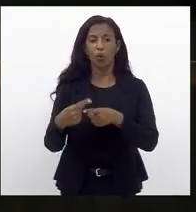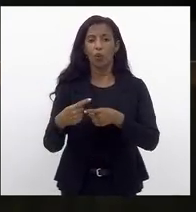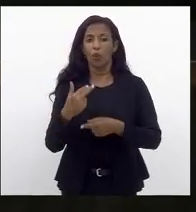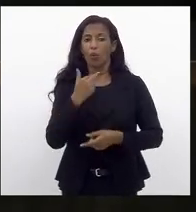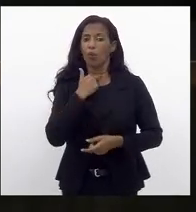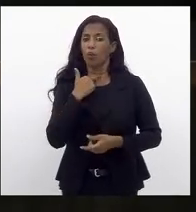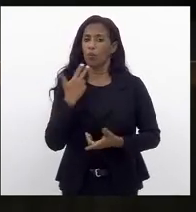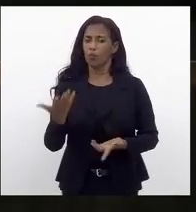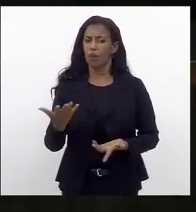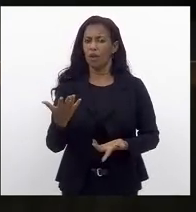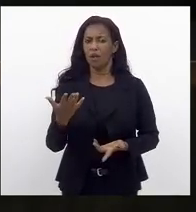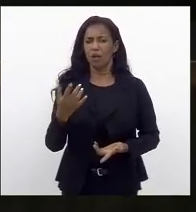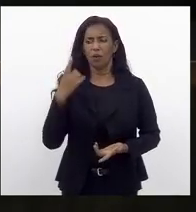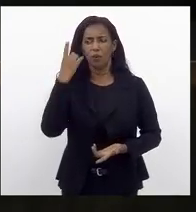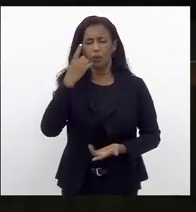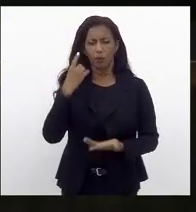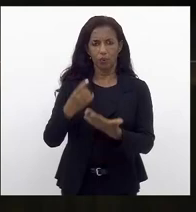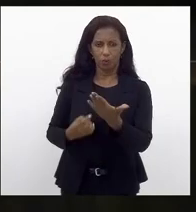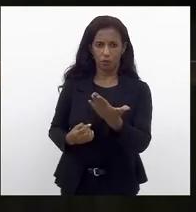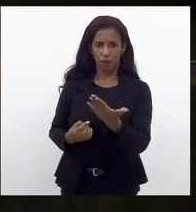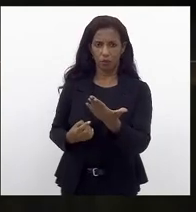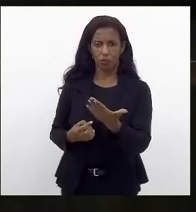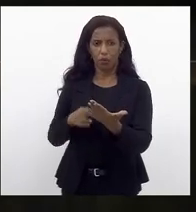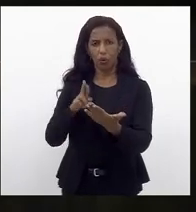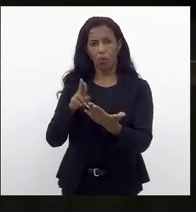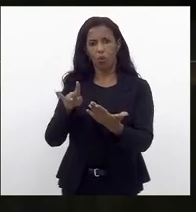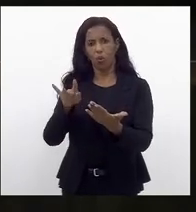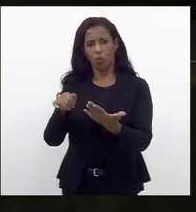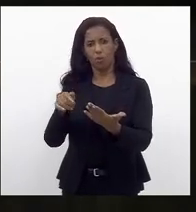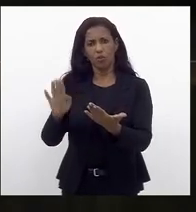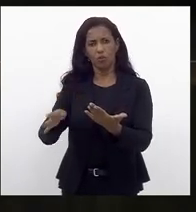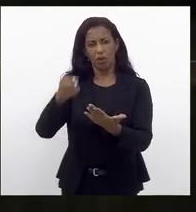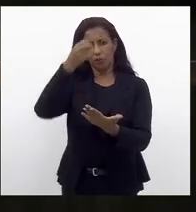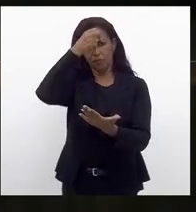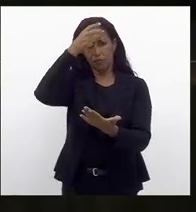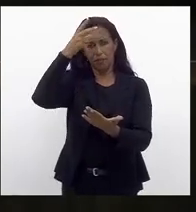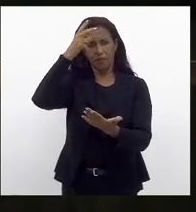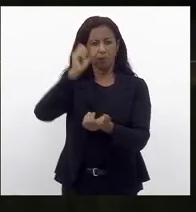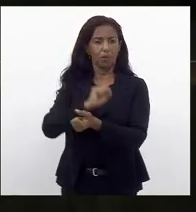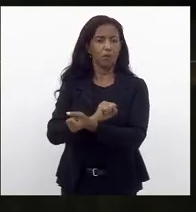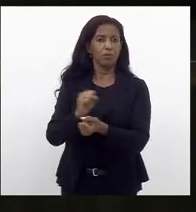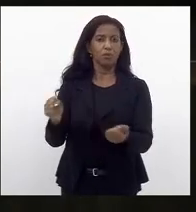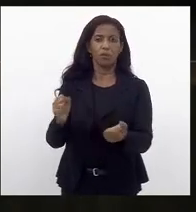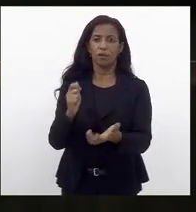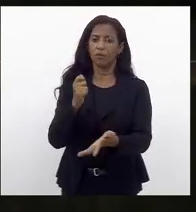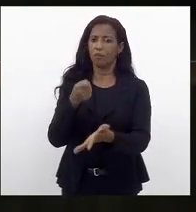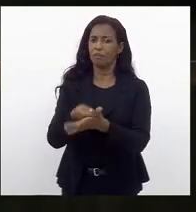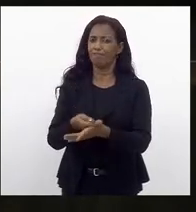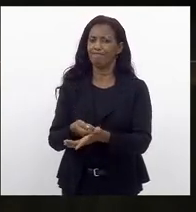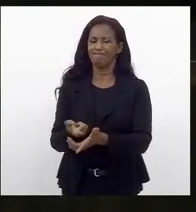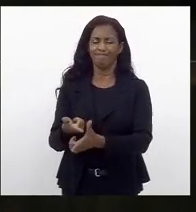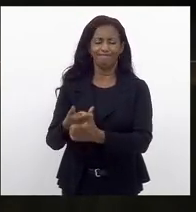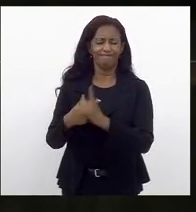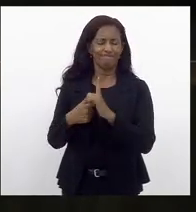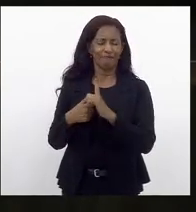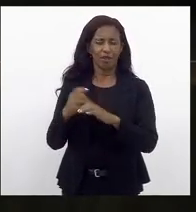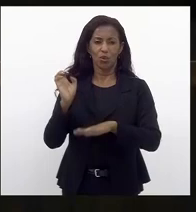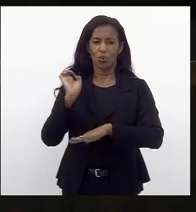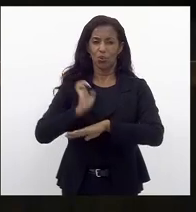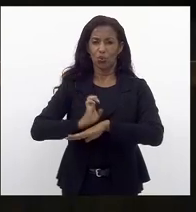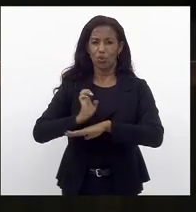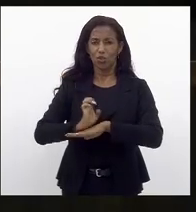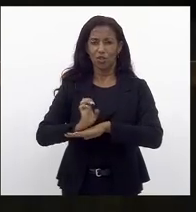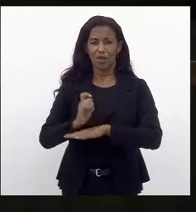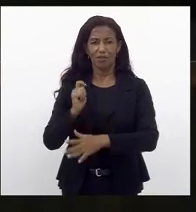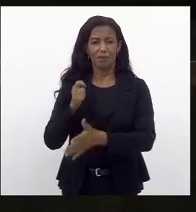dá tá do bem pouco tempo o silêncio foi Prefeito impossível pagar a dívida estado do Rio